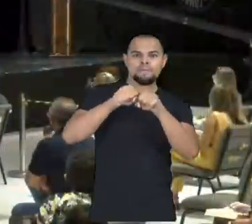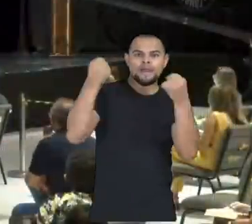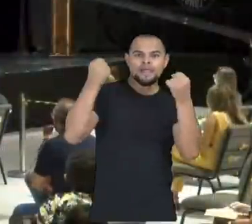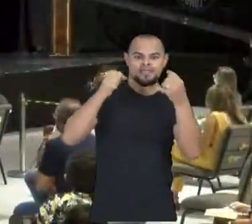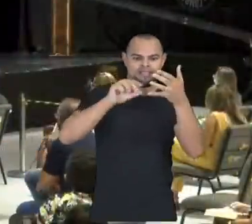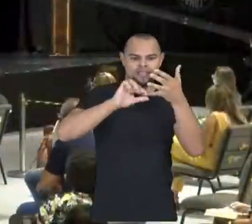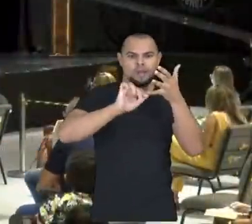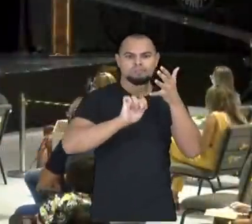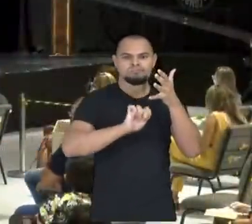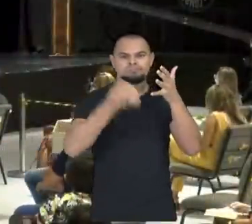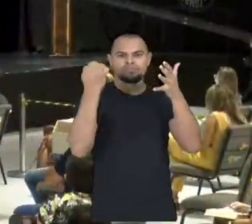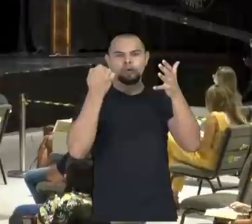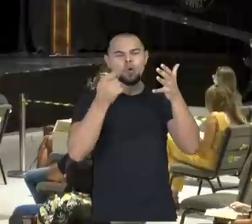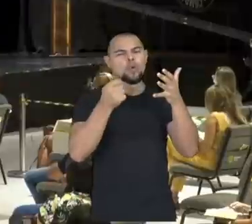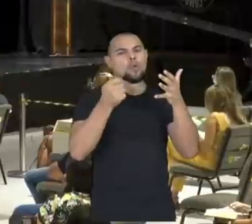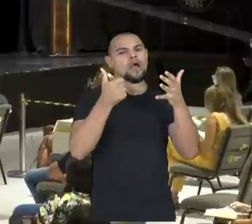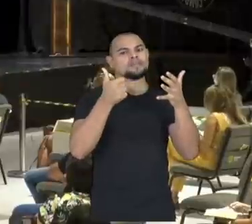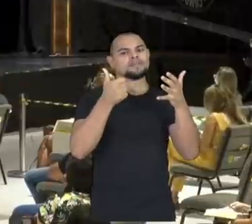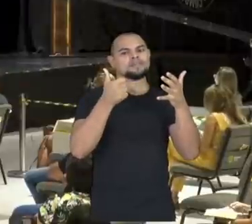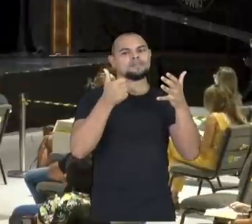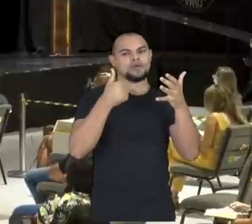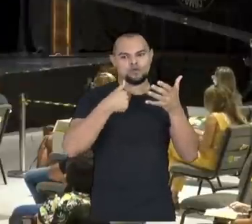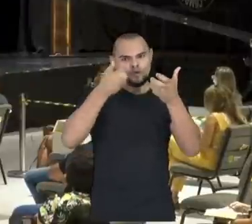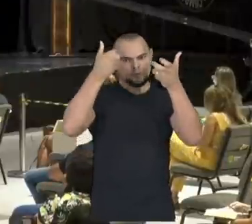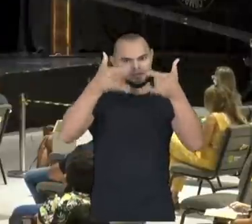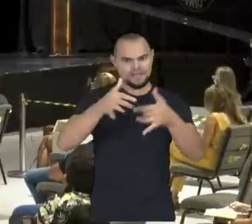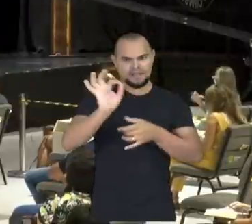mão. Agora eu não vou nem dizer como foi isso.